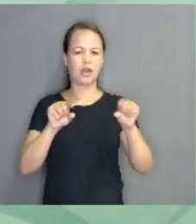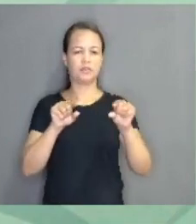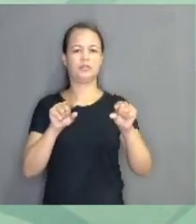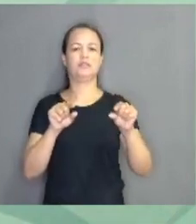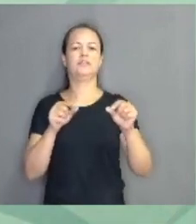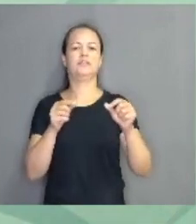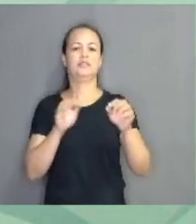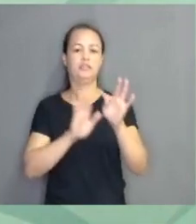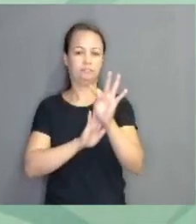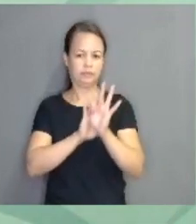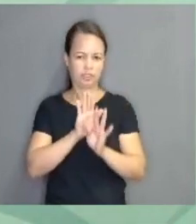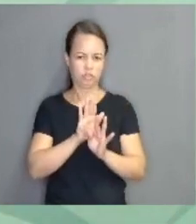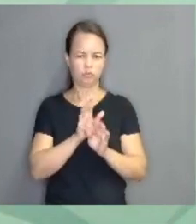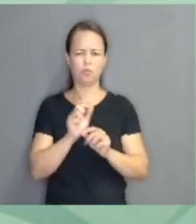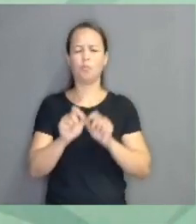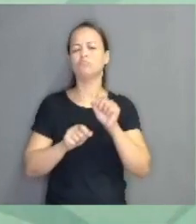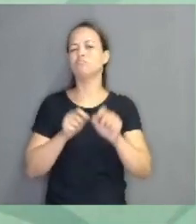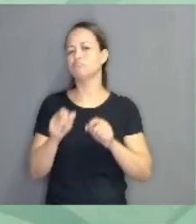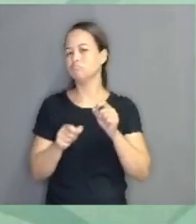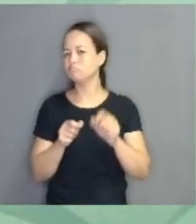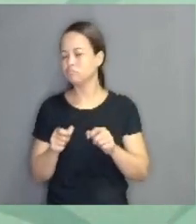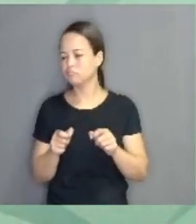textos?